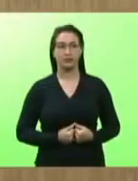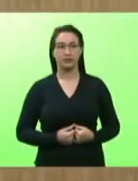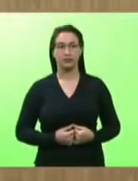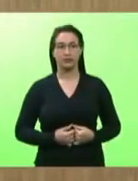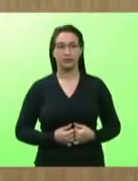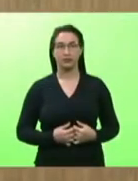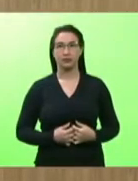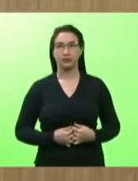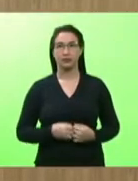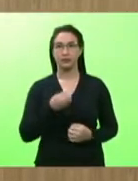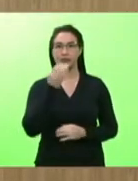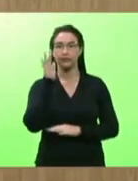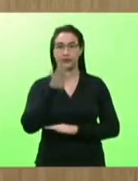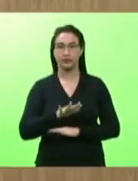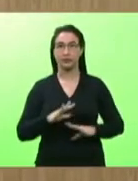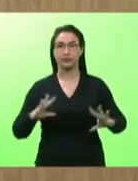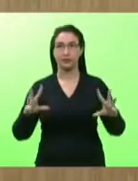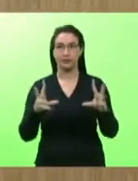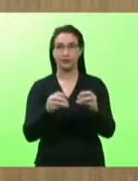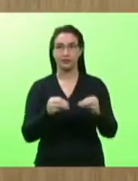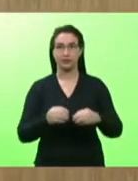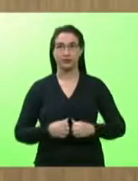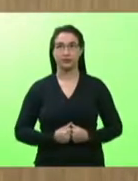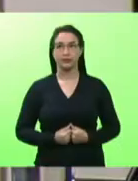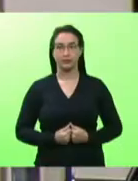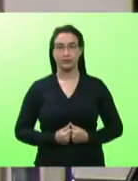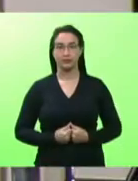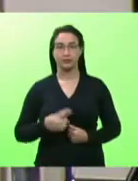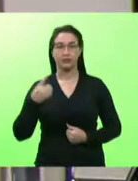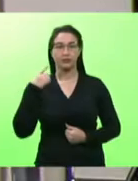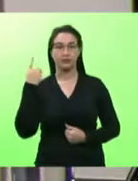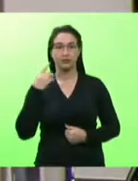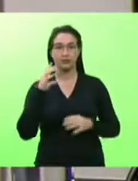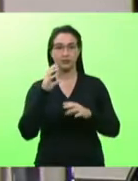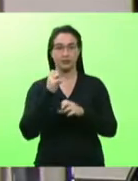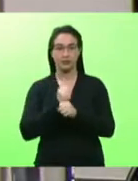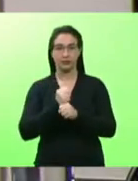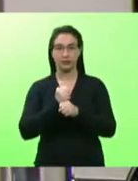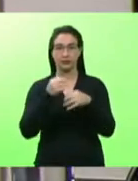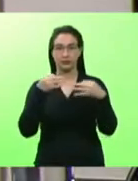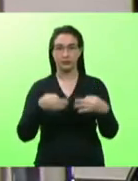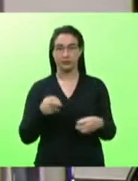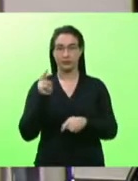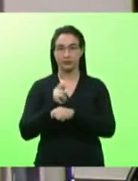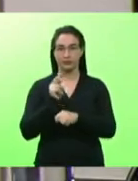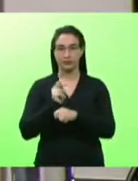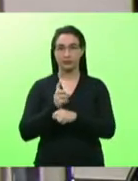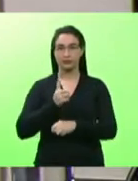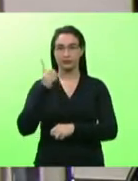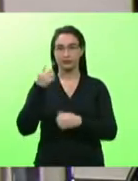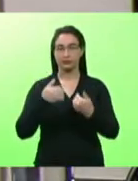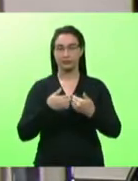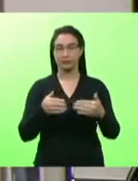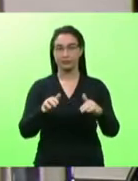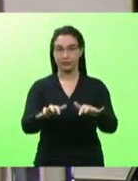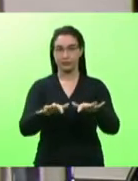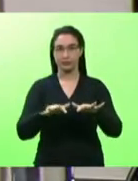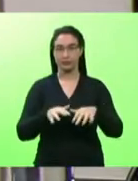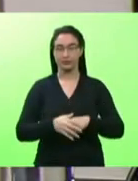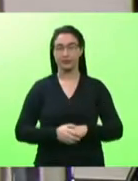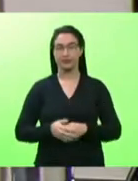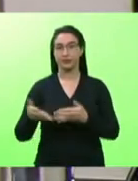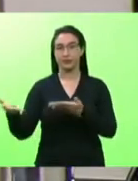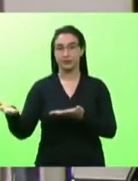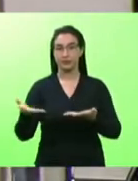Boa tarde a todos. Havendo o quórum regimental e sob a proteção de Deus, declaro aberta a presente sessão. Convido o